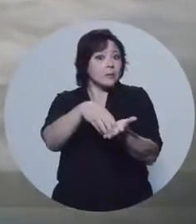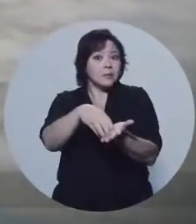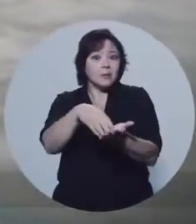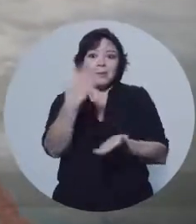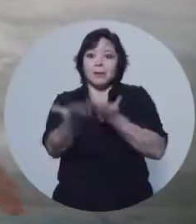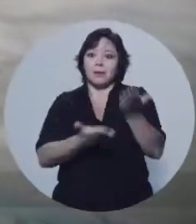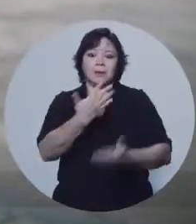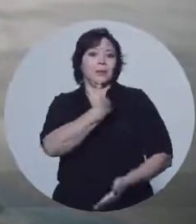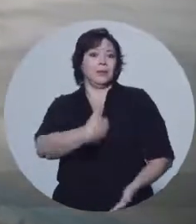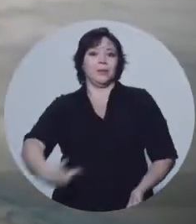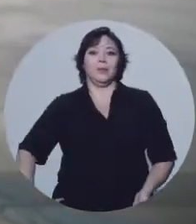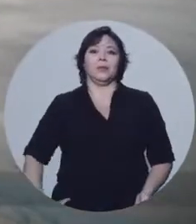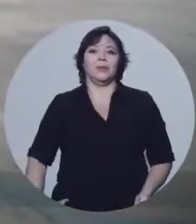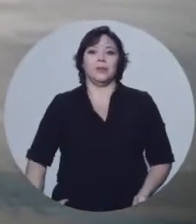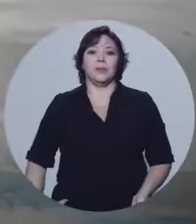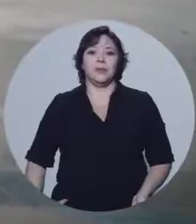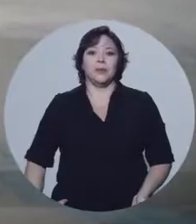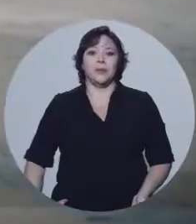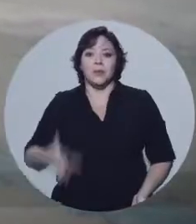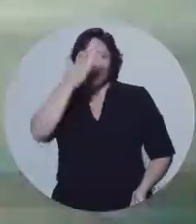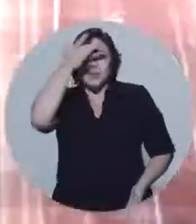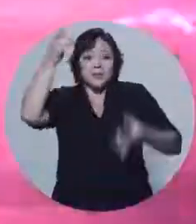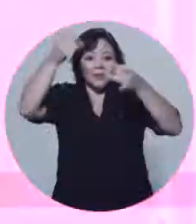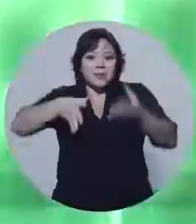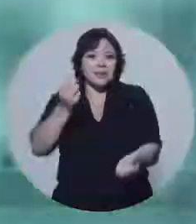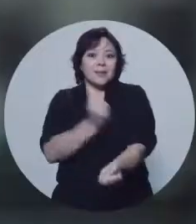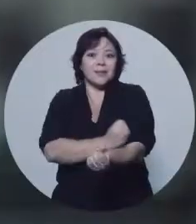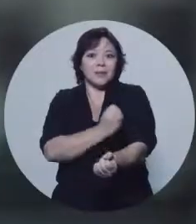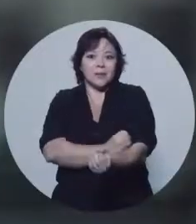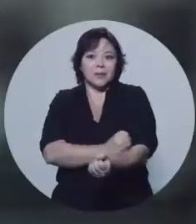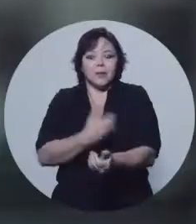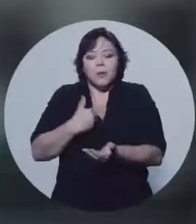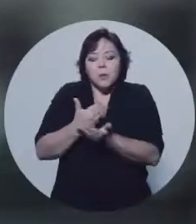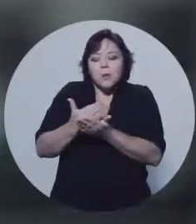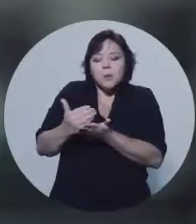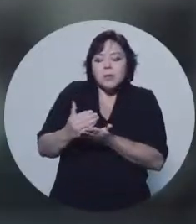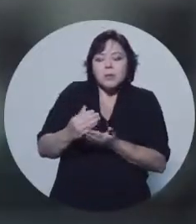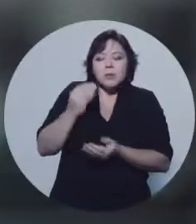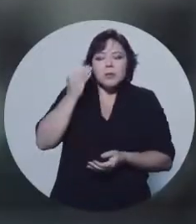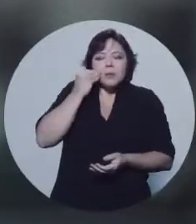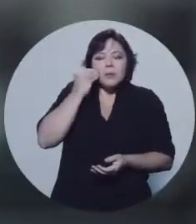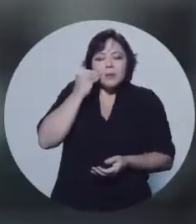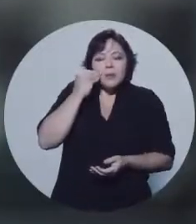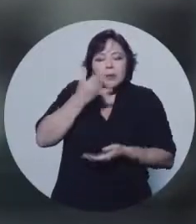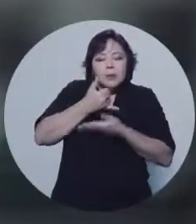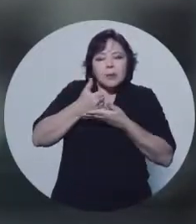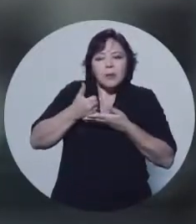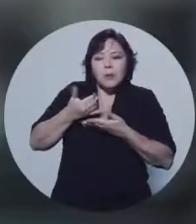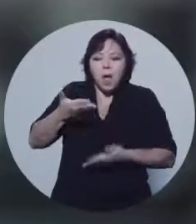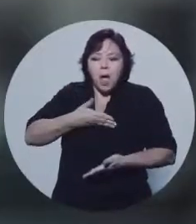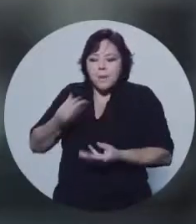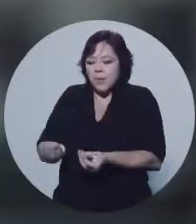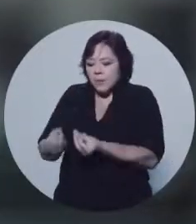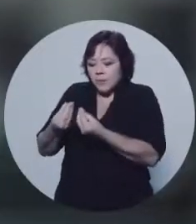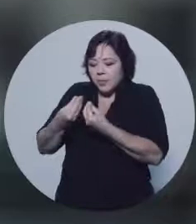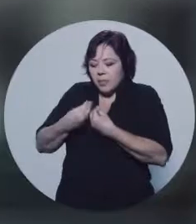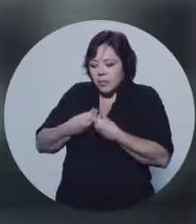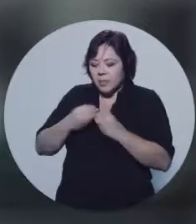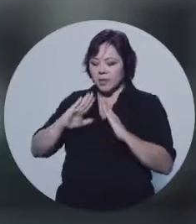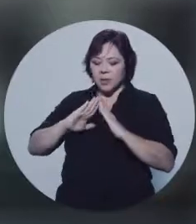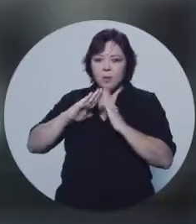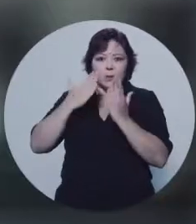centro de tratamento público para quem quer largar o vício. Comecei como no mundo das drogas, através de uma